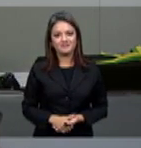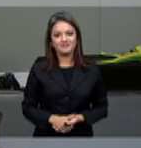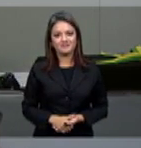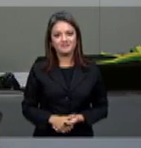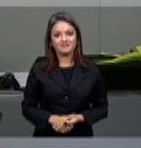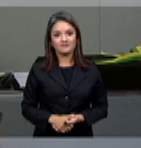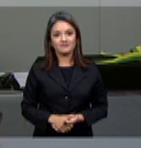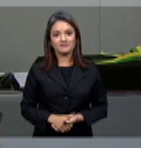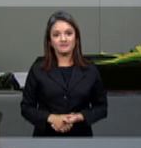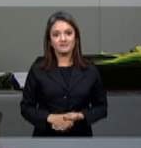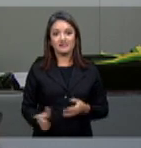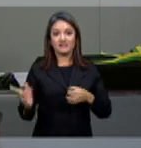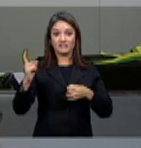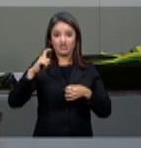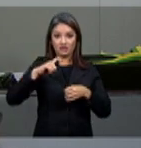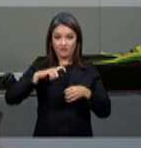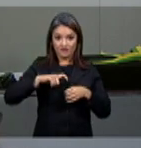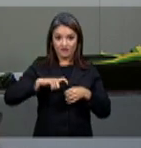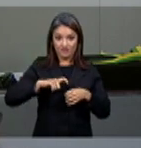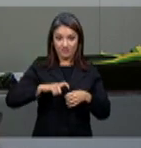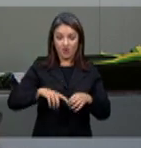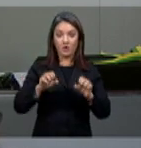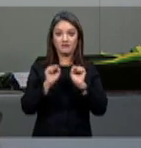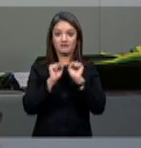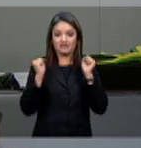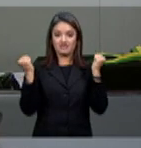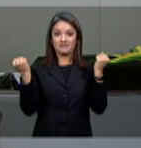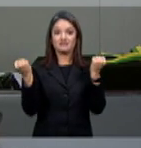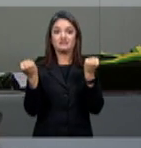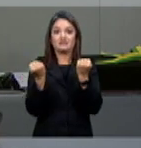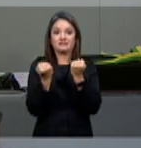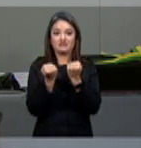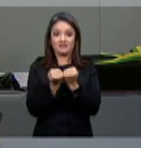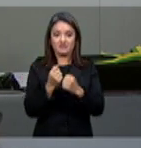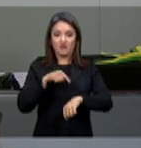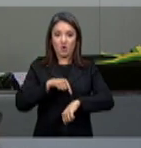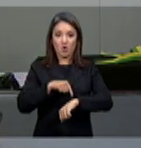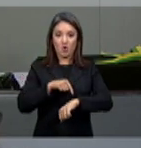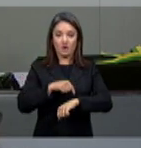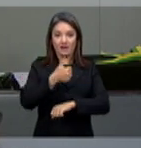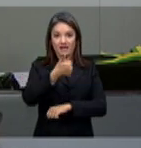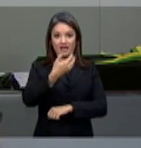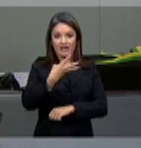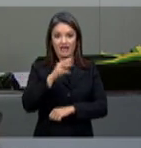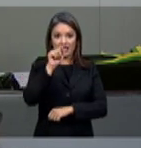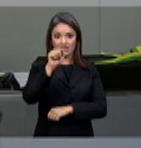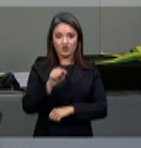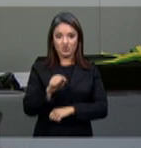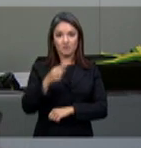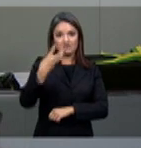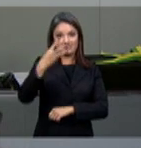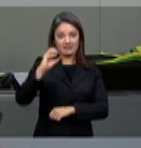e retornaremos os trabalhos retomaremos os trabalhos as 14:30